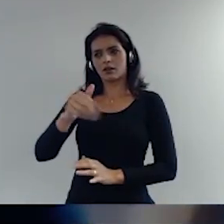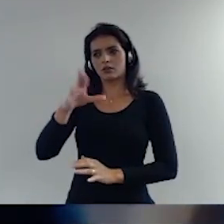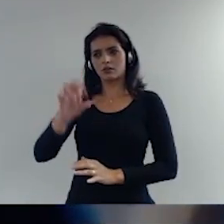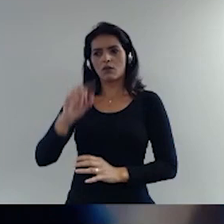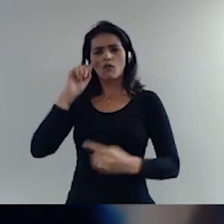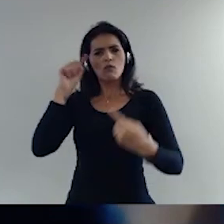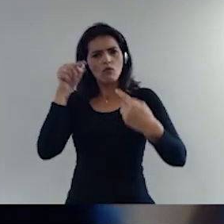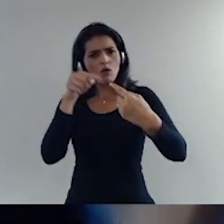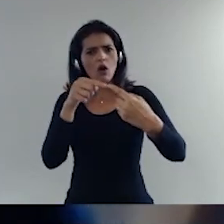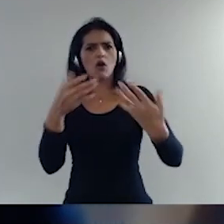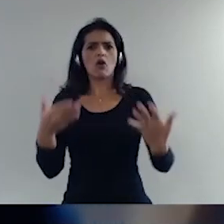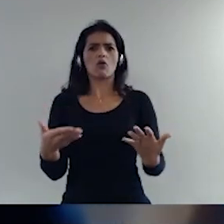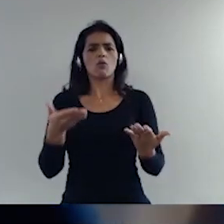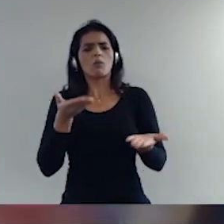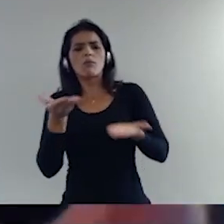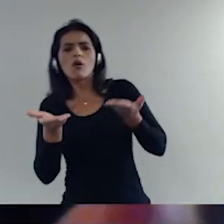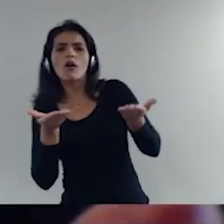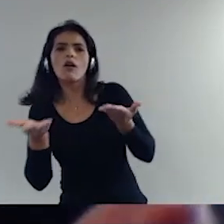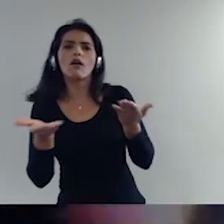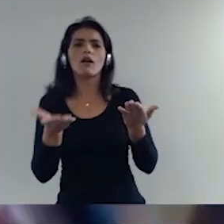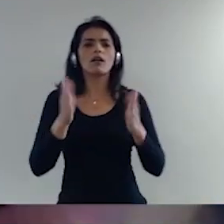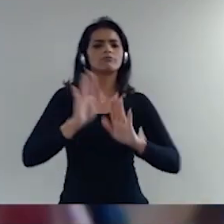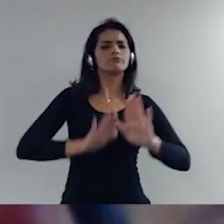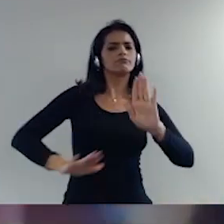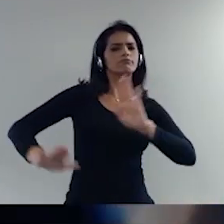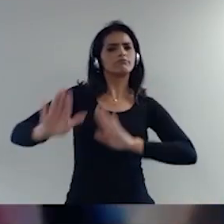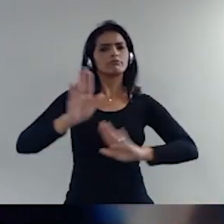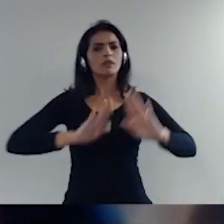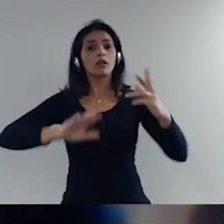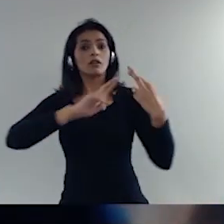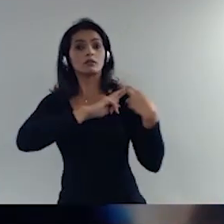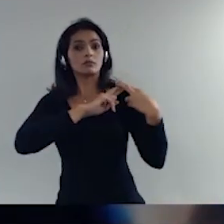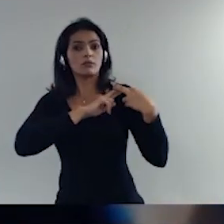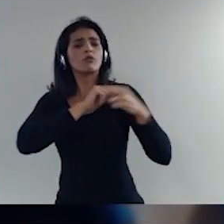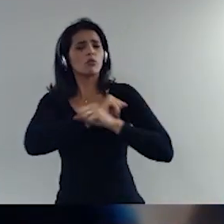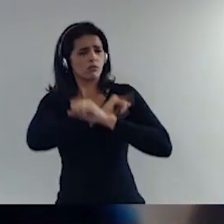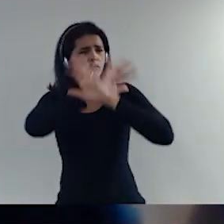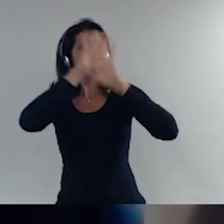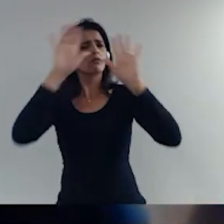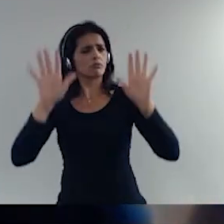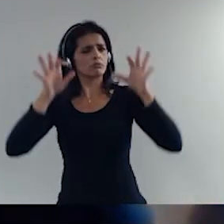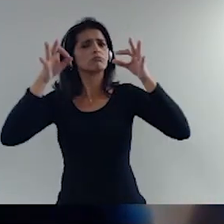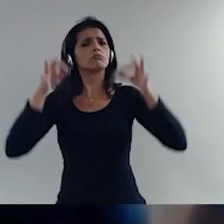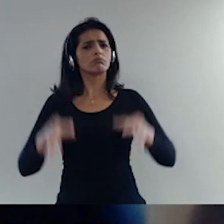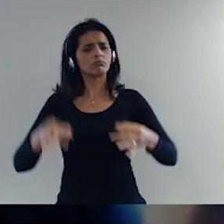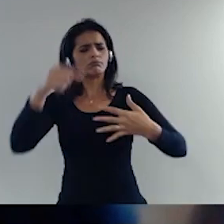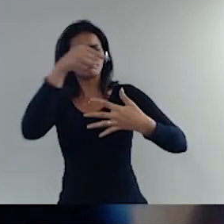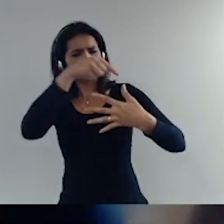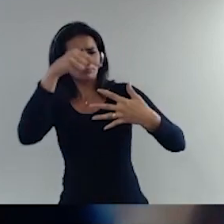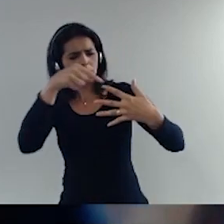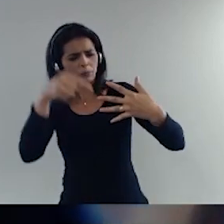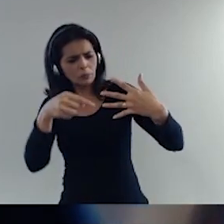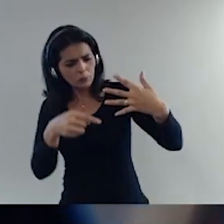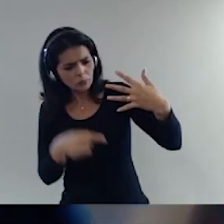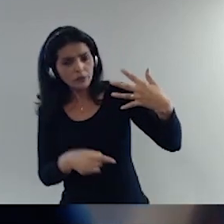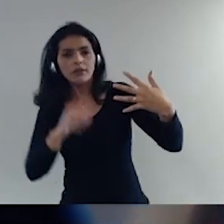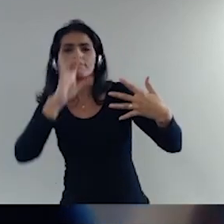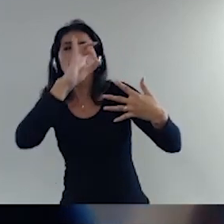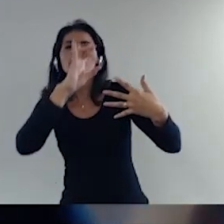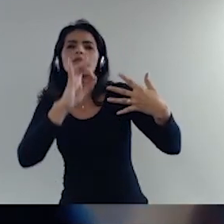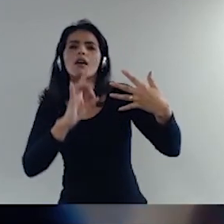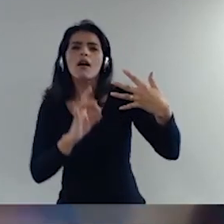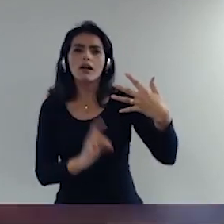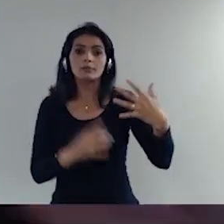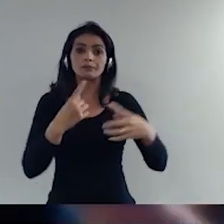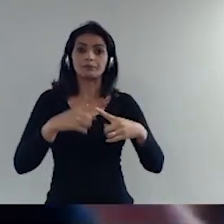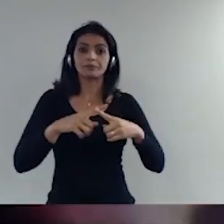foco, a ponderação, a cautela, a responsabilidade, tudo isso ficou muito bem claro, né, e, de certa forma, a